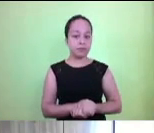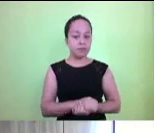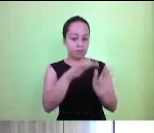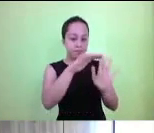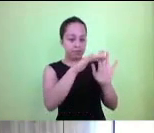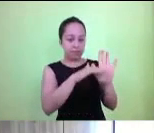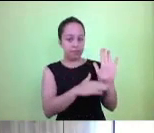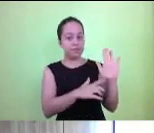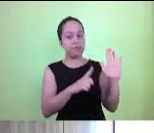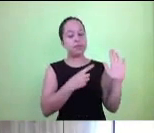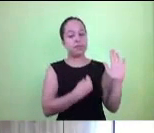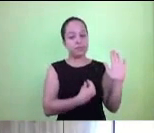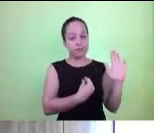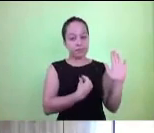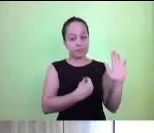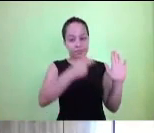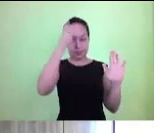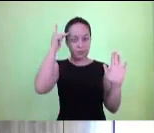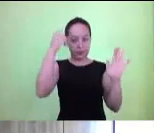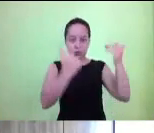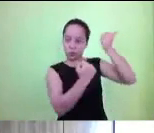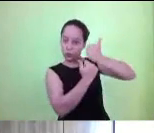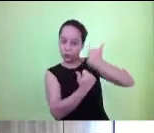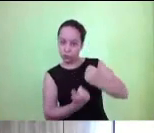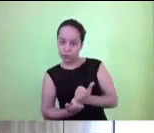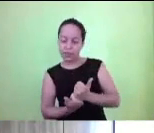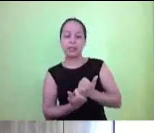Classificados, na sequência, os suplentes